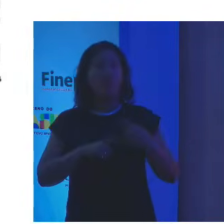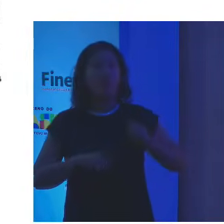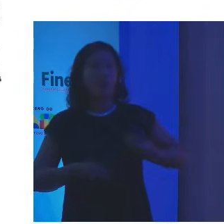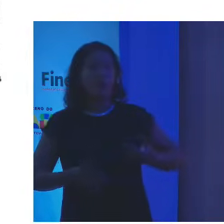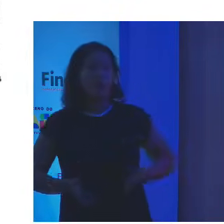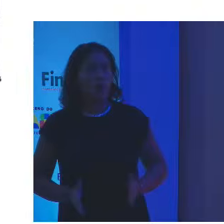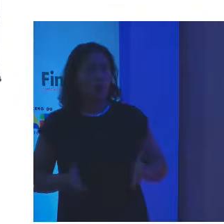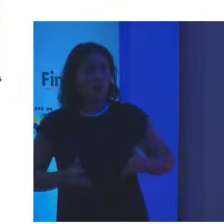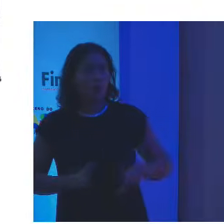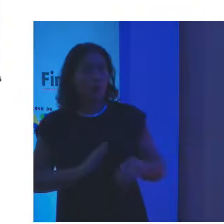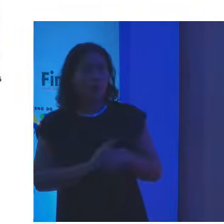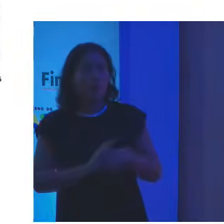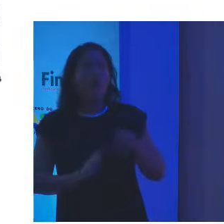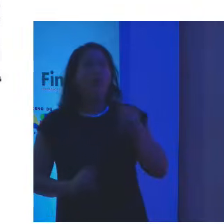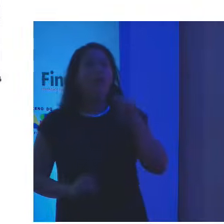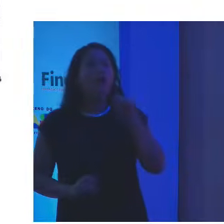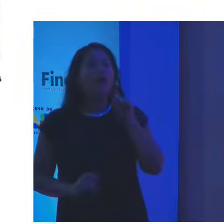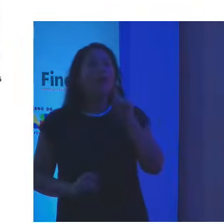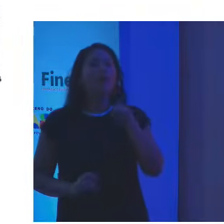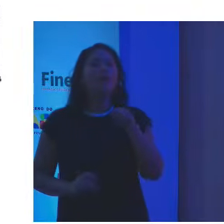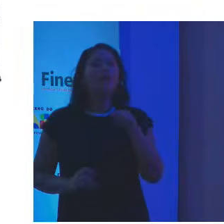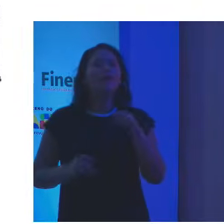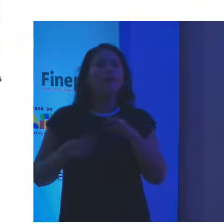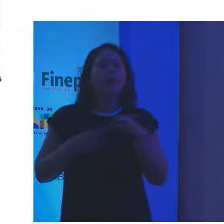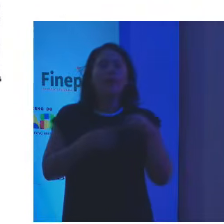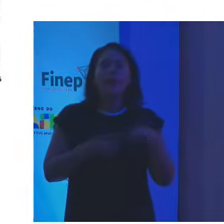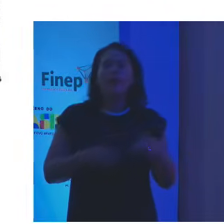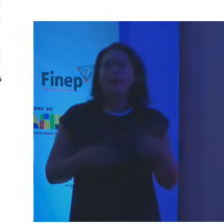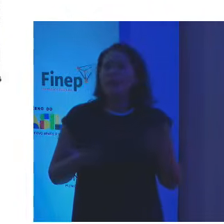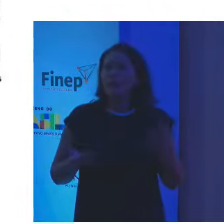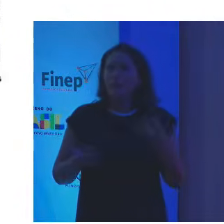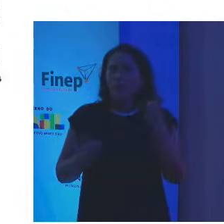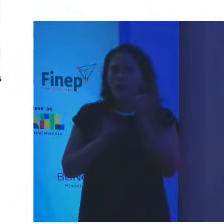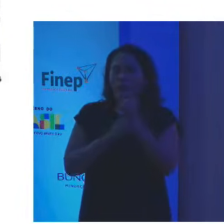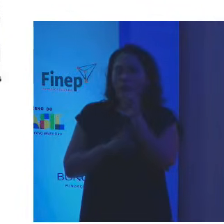periferia e que têm acesso à educação, de certa forma, aquele talento